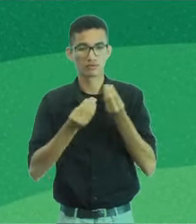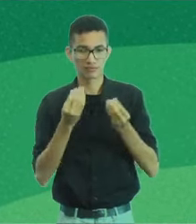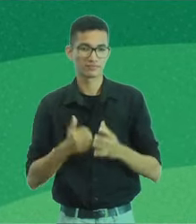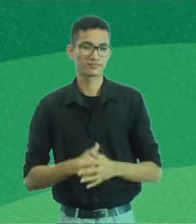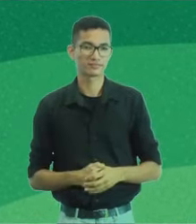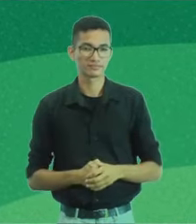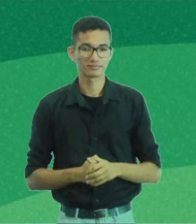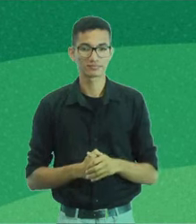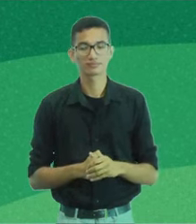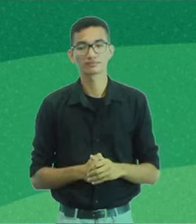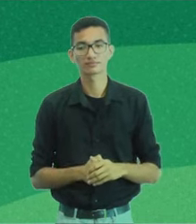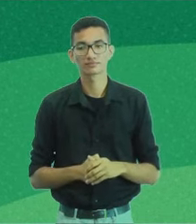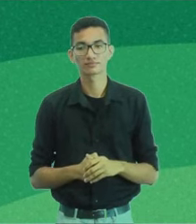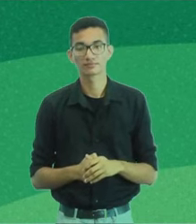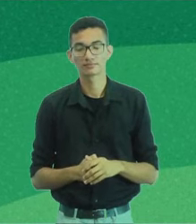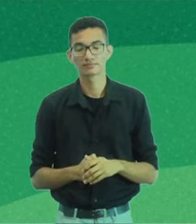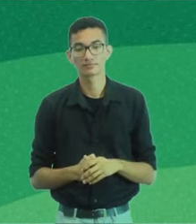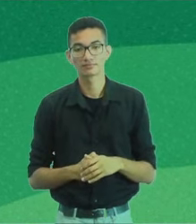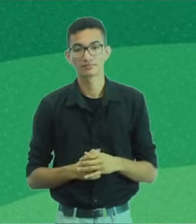e